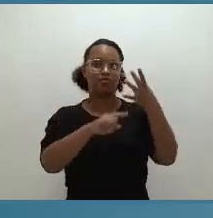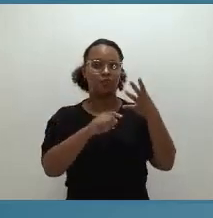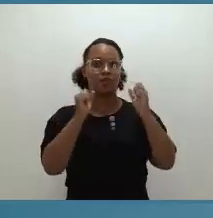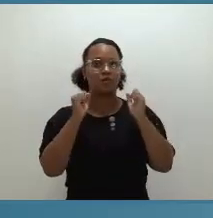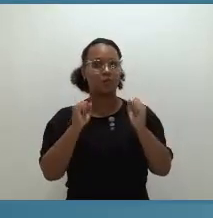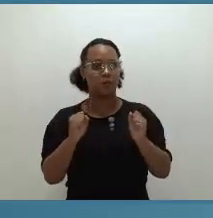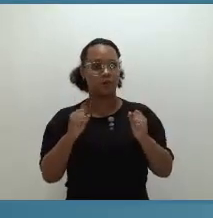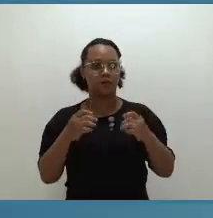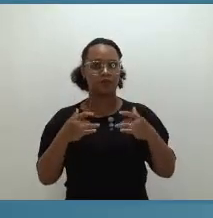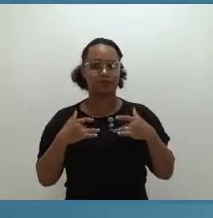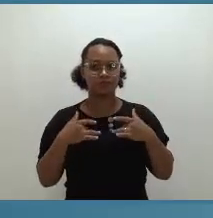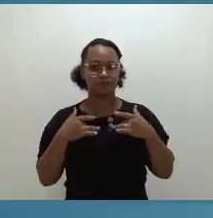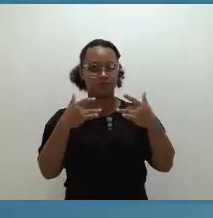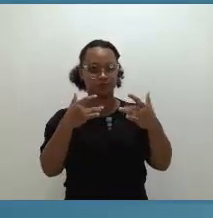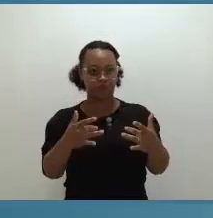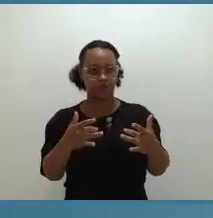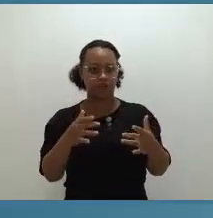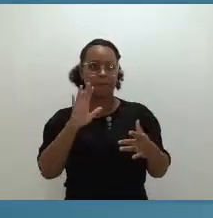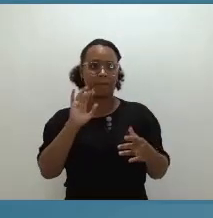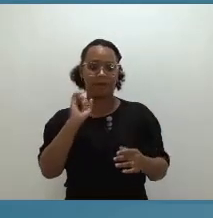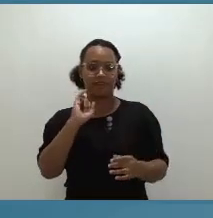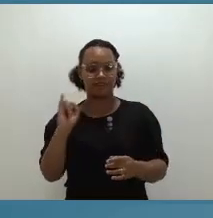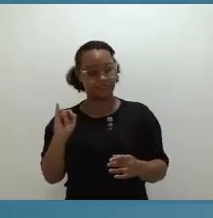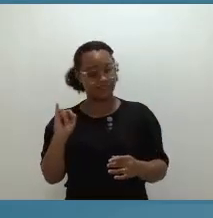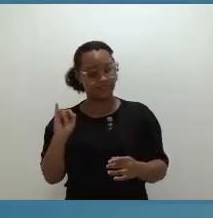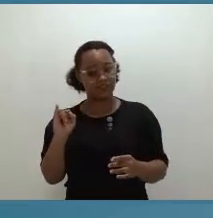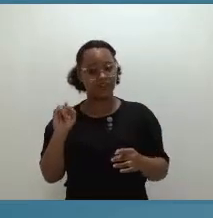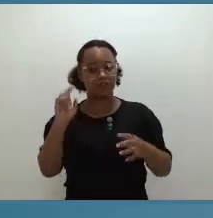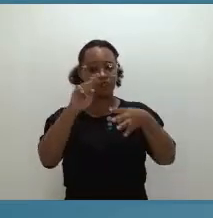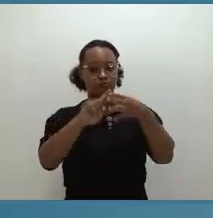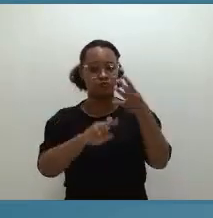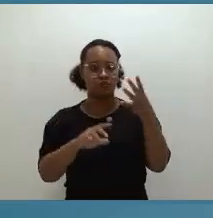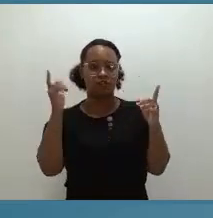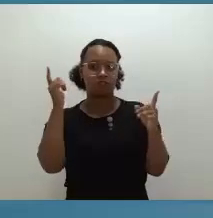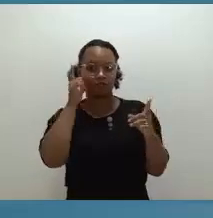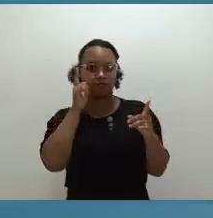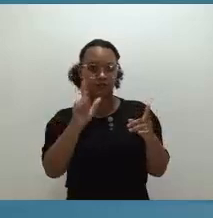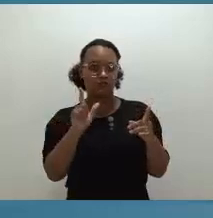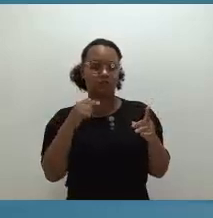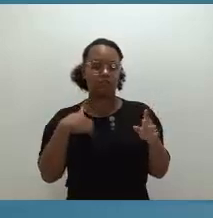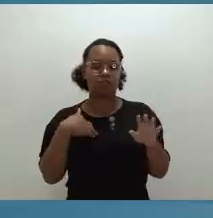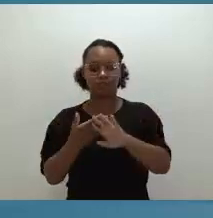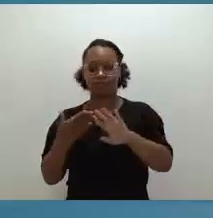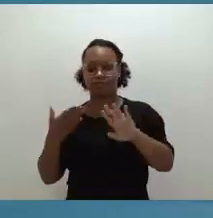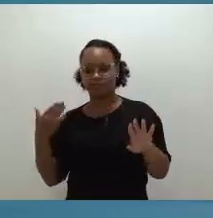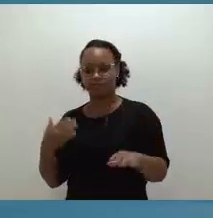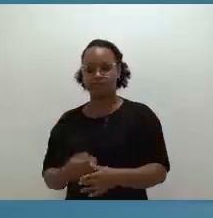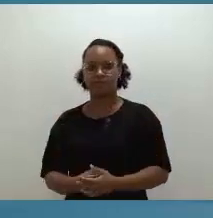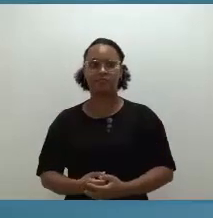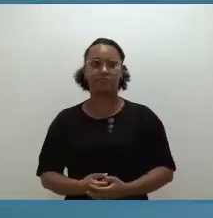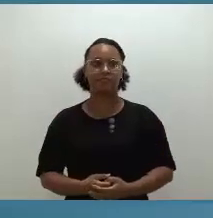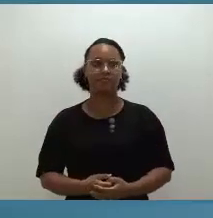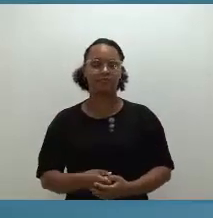eu conseguir, eu já sei. Que bom, embargador. Então, vamos lá. Estou anotando